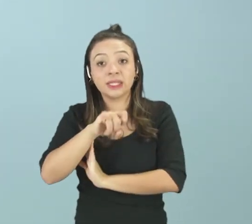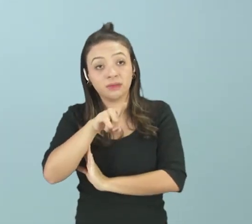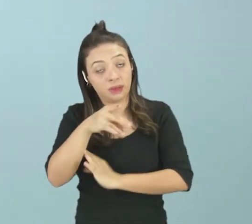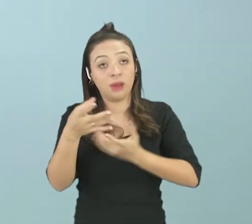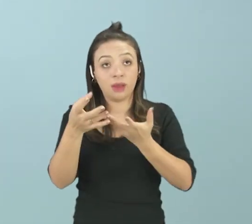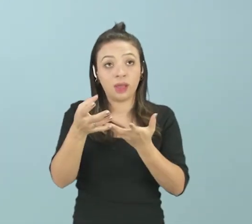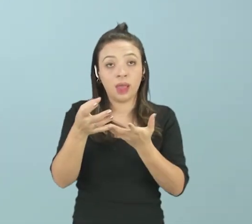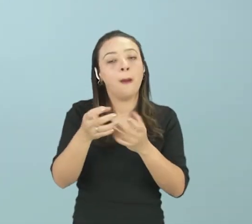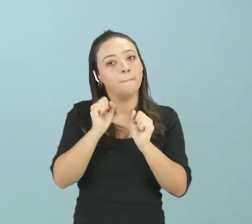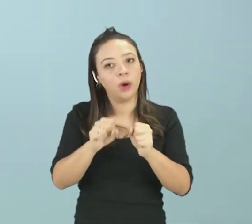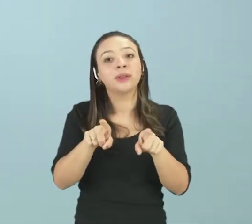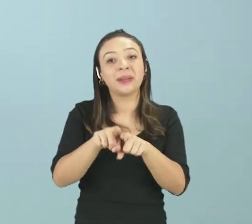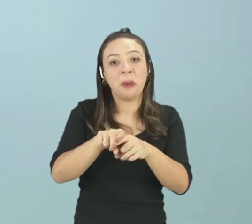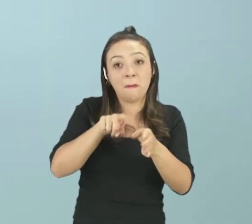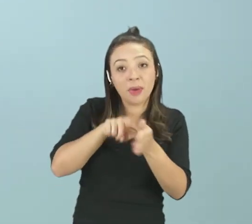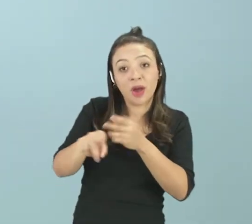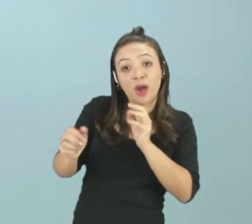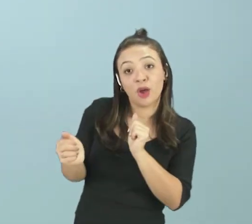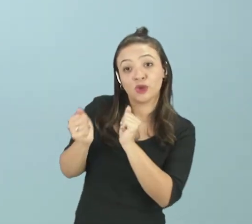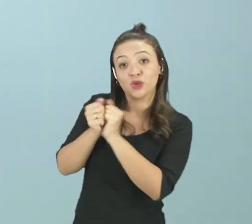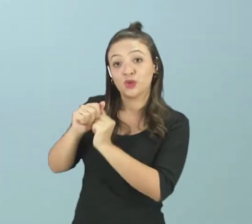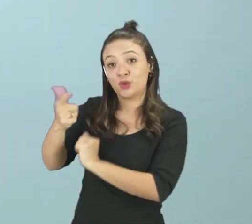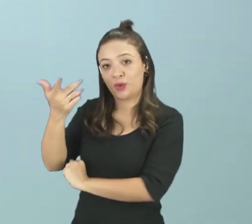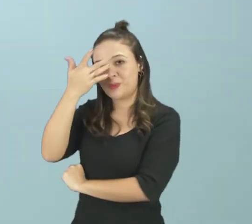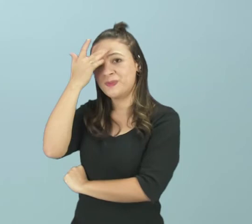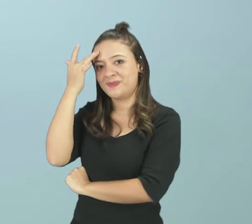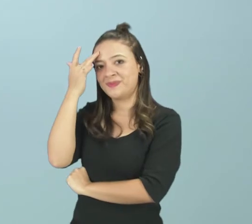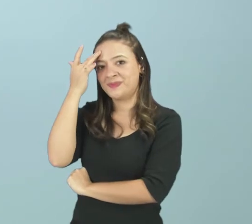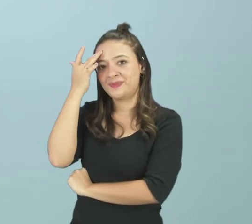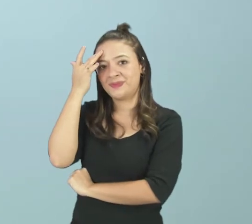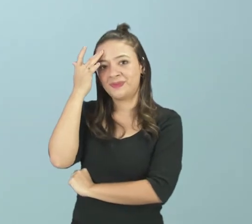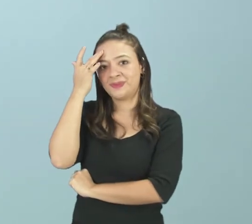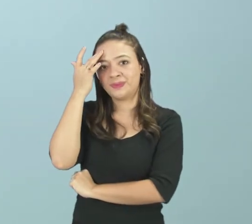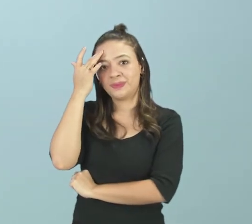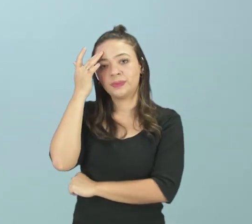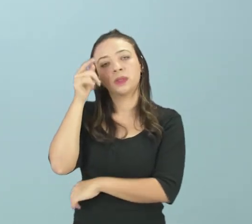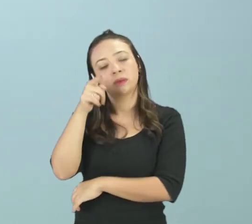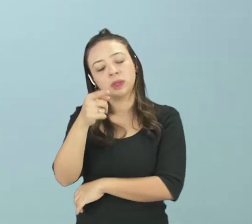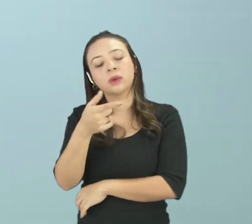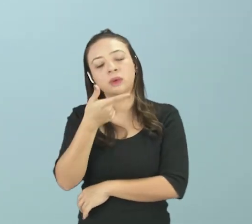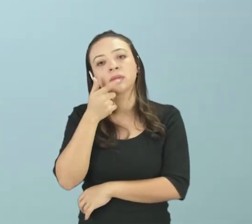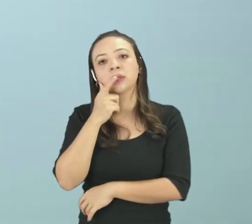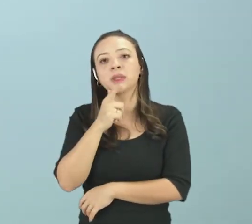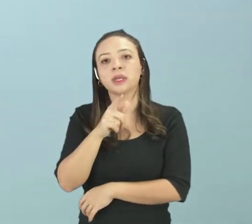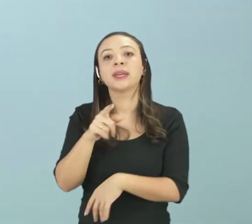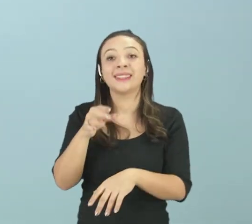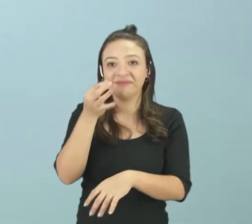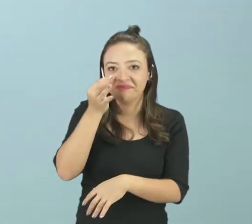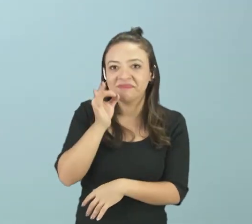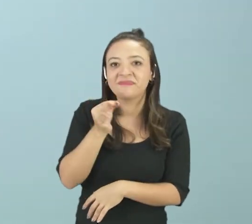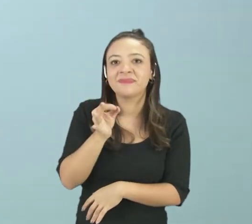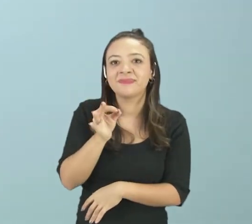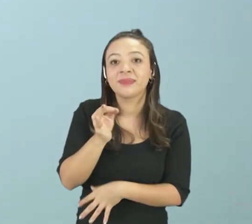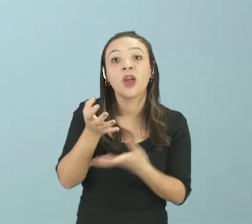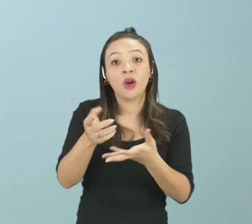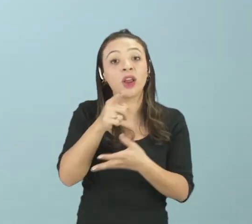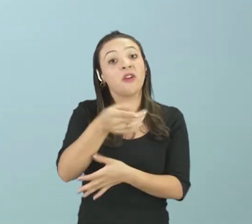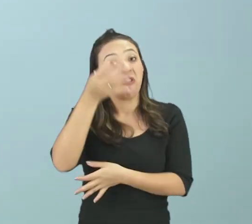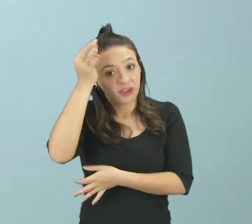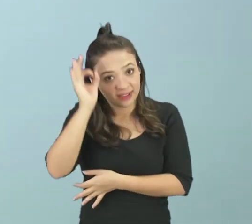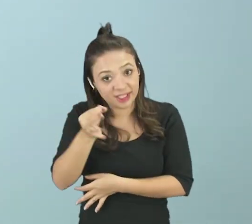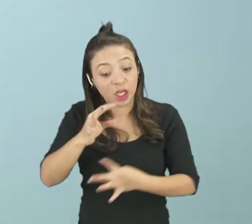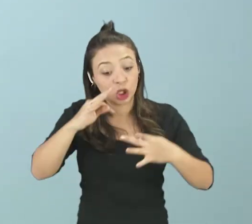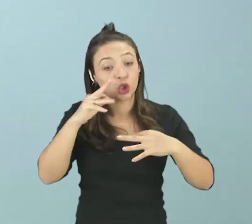você quiser pode até perguntar alguém aí que está assistindo com você uma ajuda para você tirar essa dúvida e acertar eu quero que você com